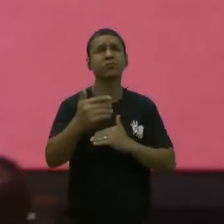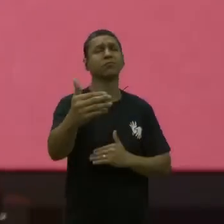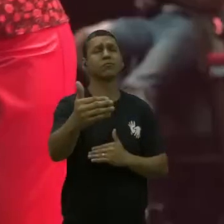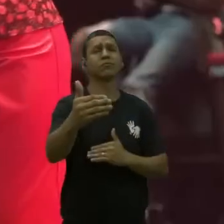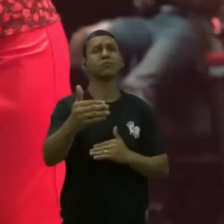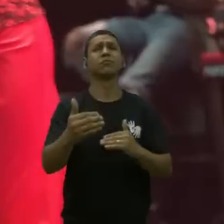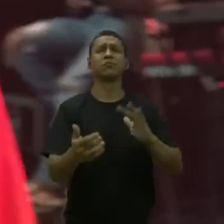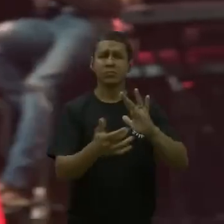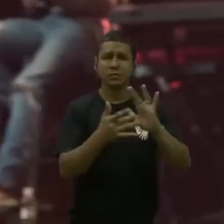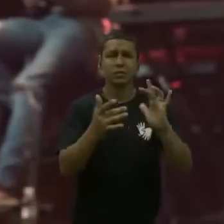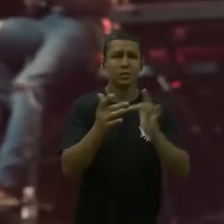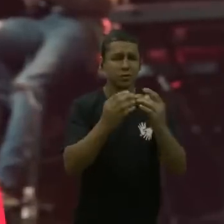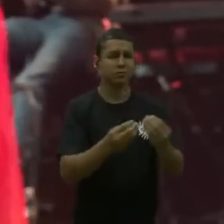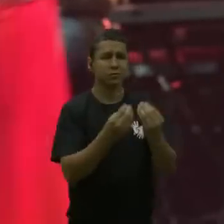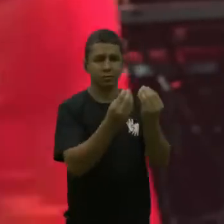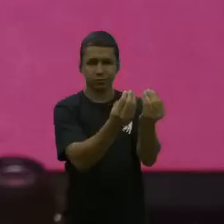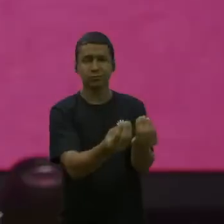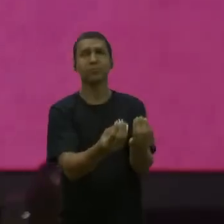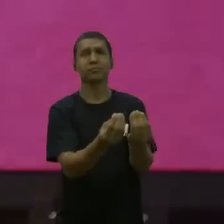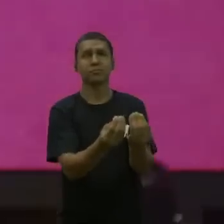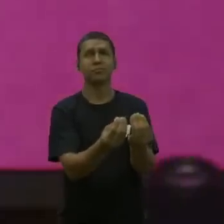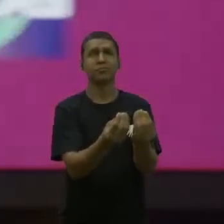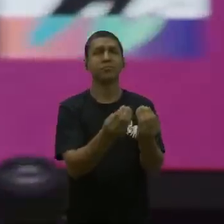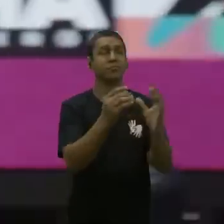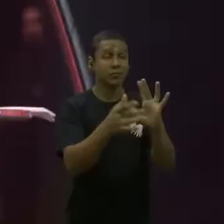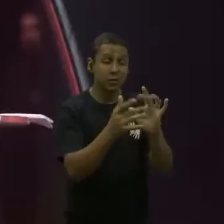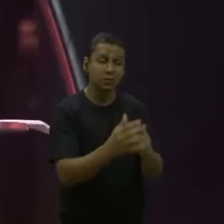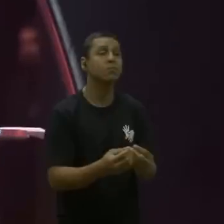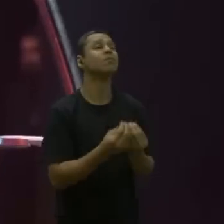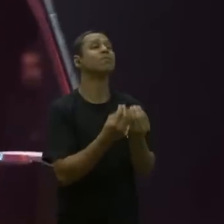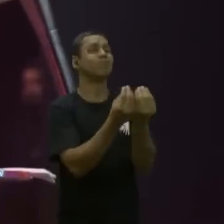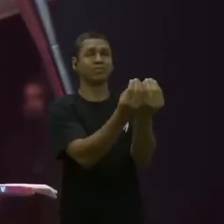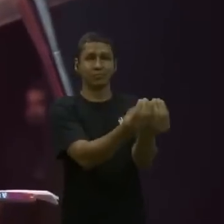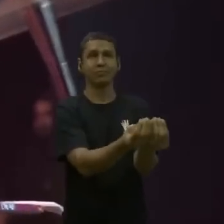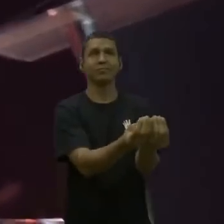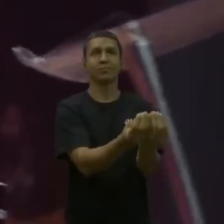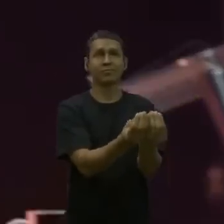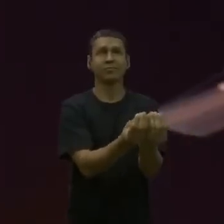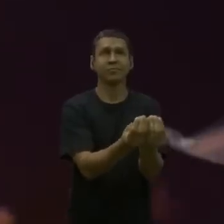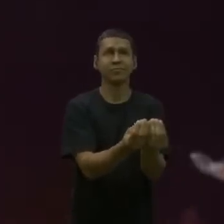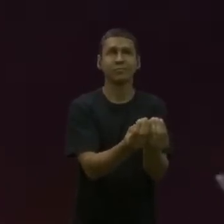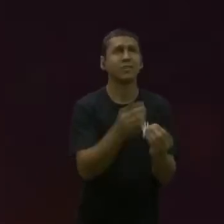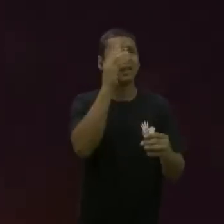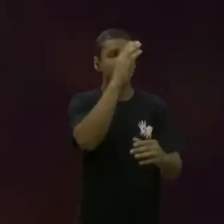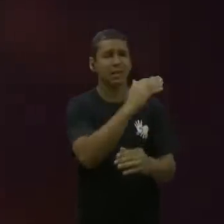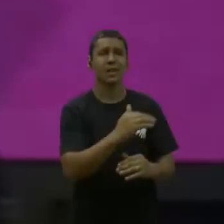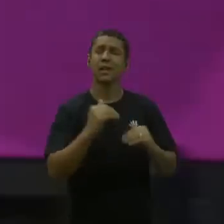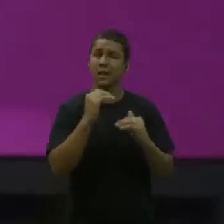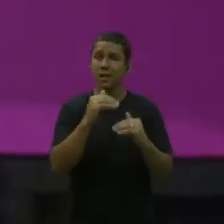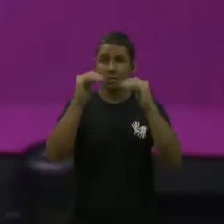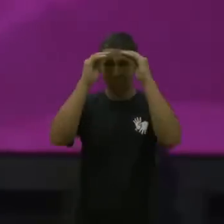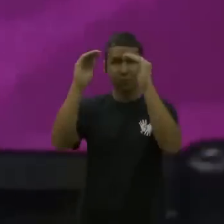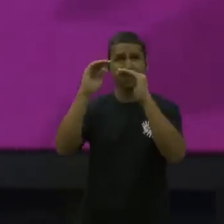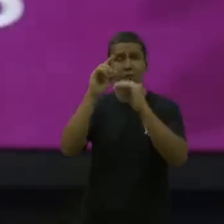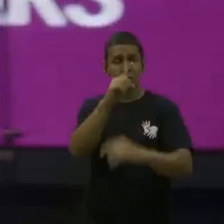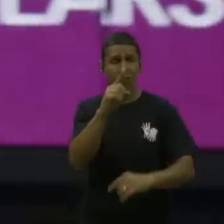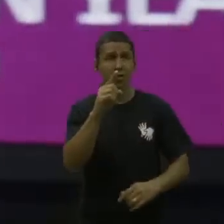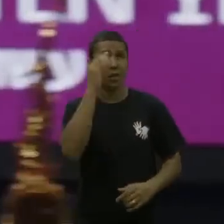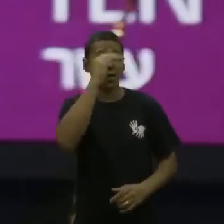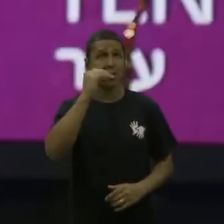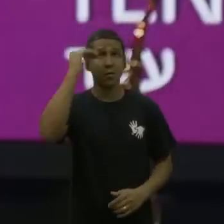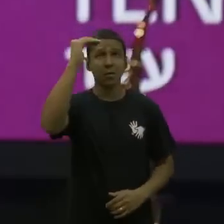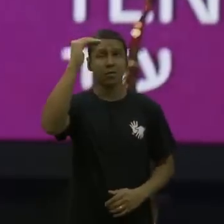deu Jesus para a igreja, deu Jesus para a igreja. Ele é o cabeça, você é o